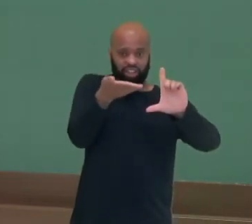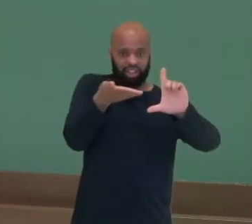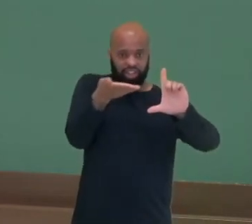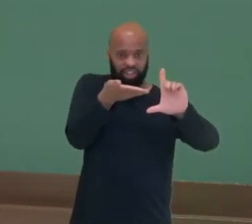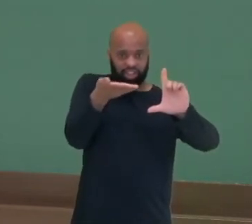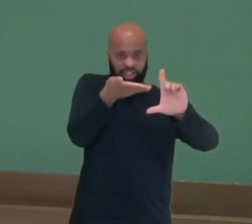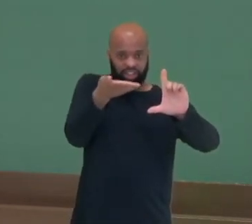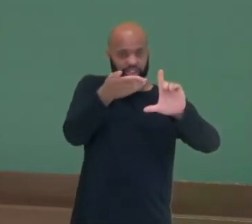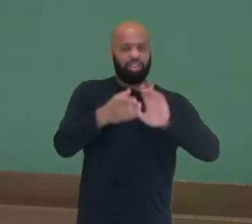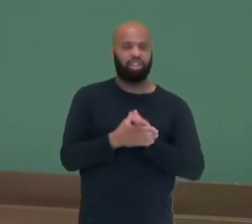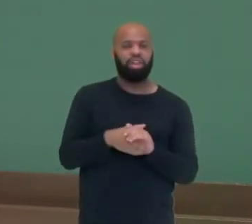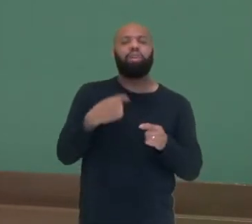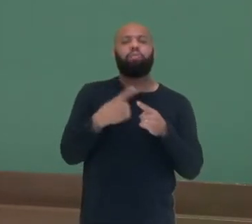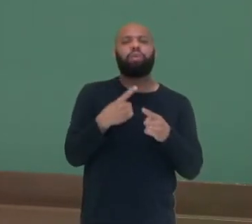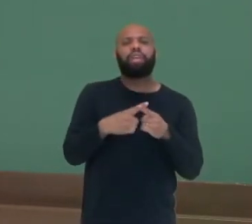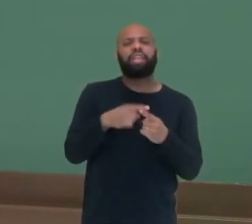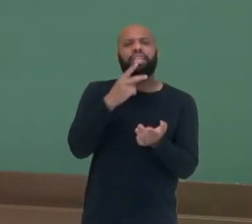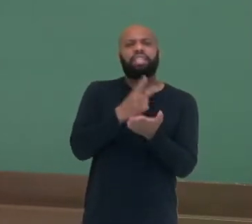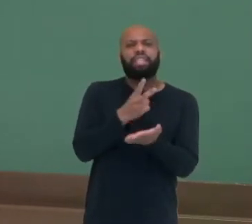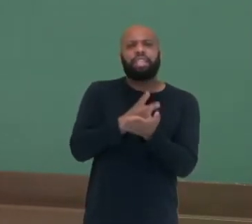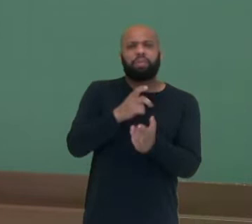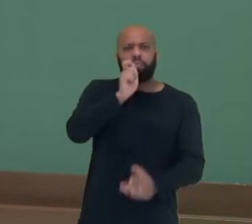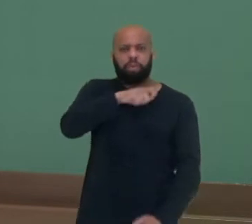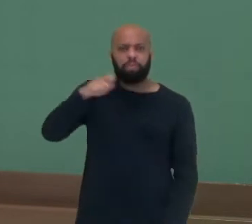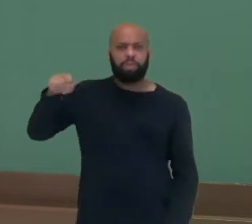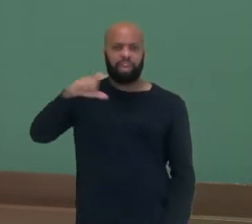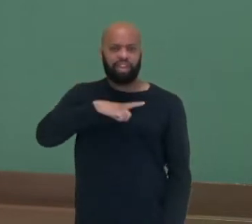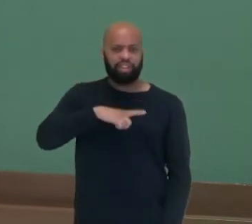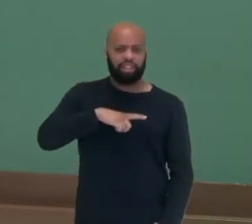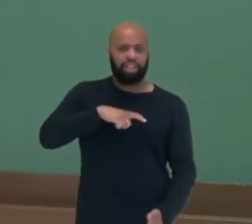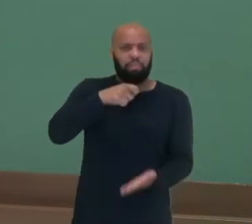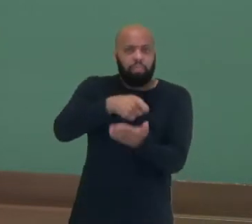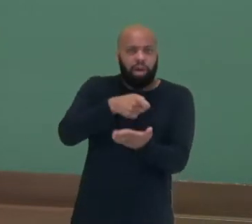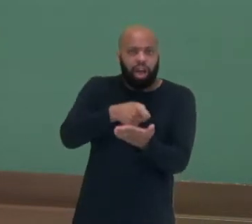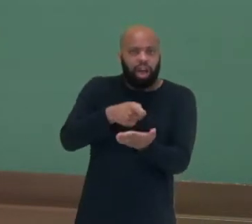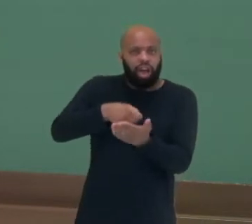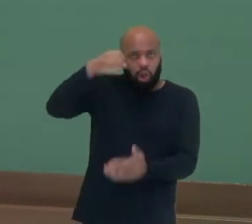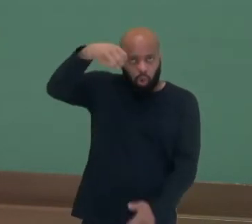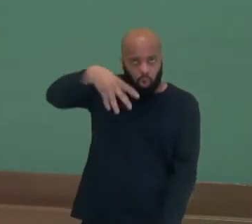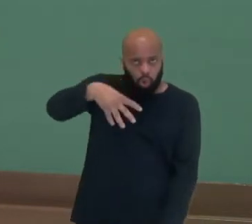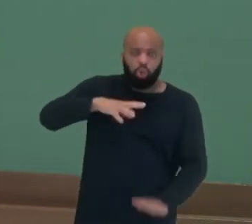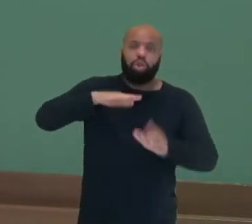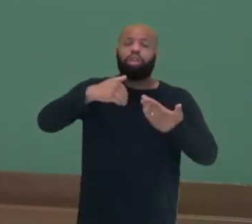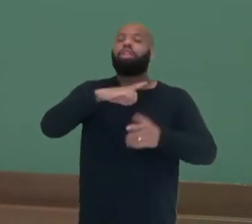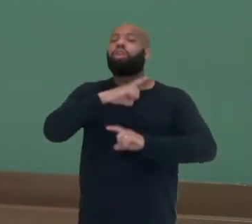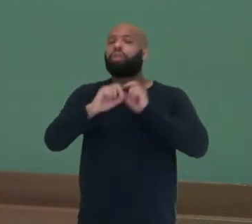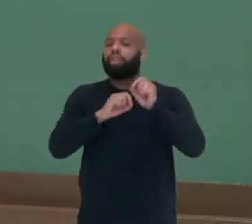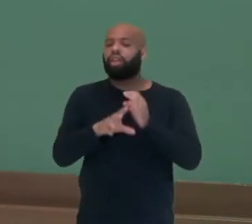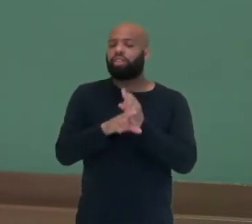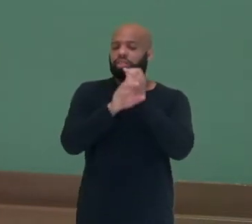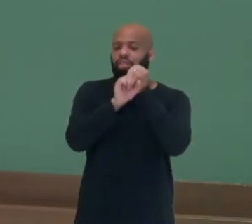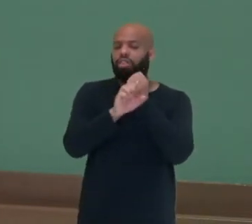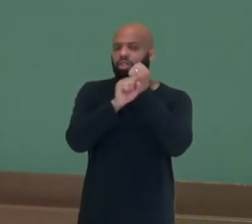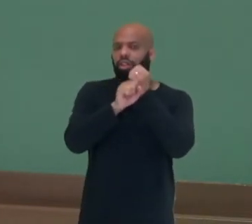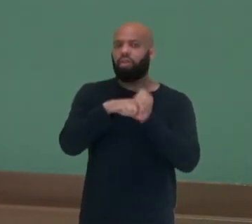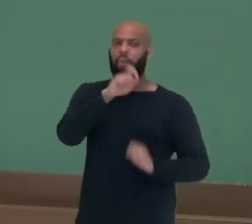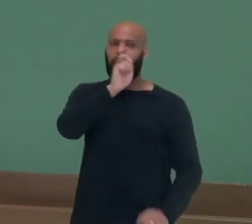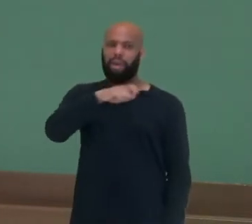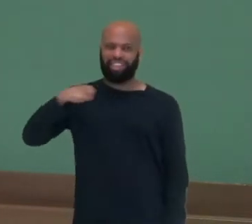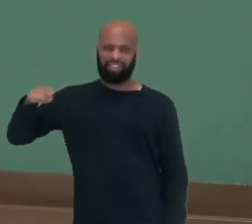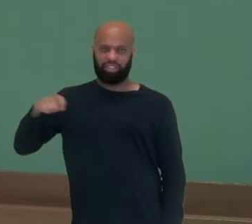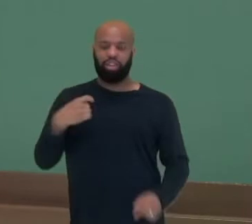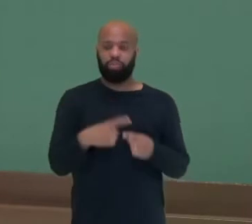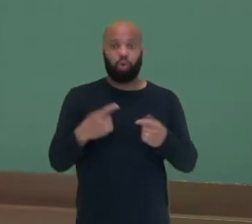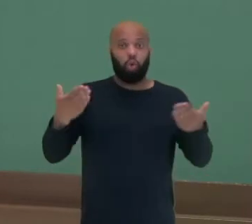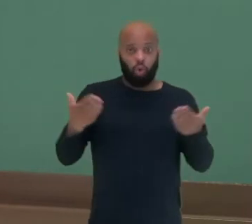nossa casa todo mês a conta de luz? Então, o cálculo é mensal. Você utilizou a televisão hoje 1